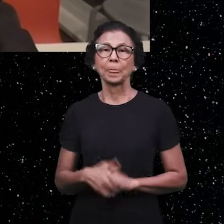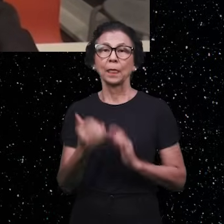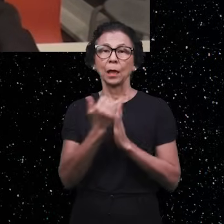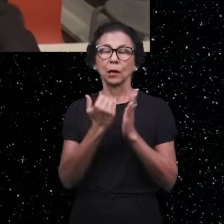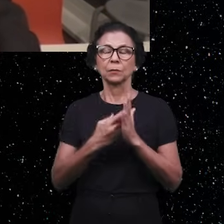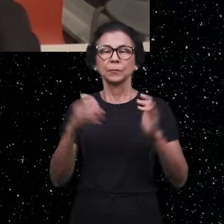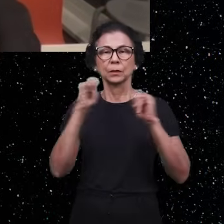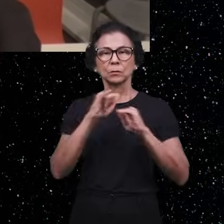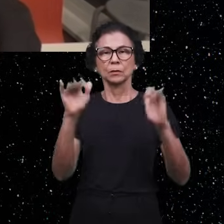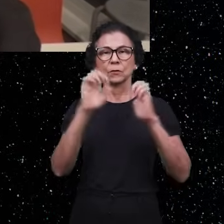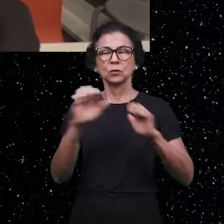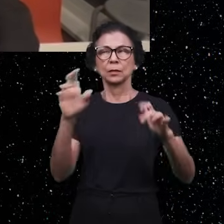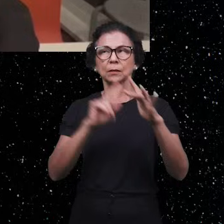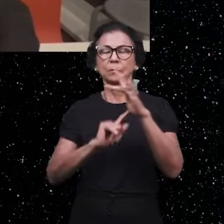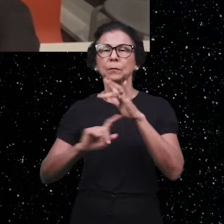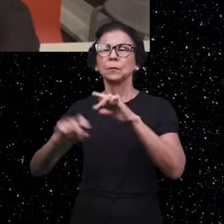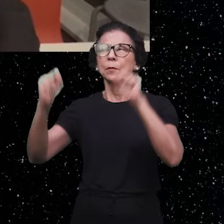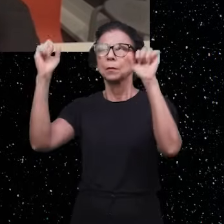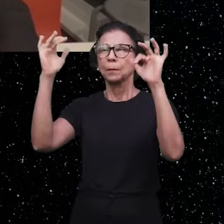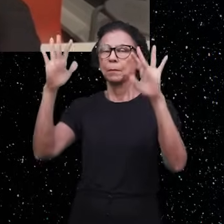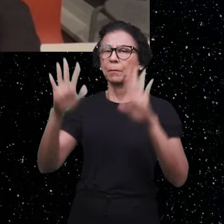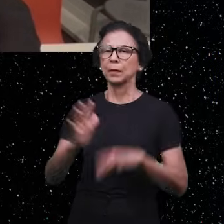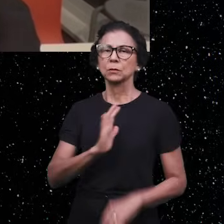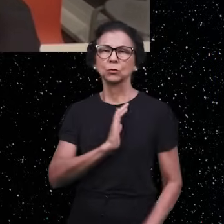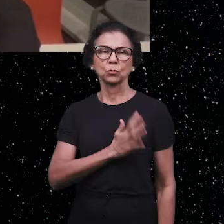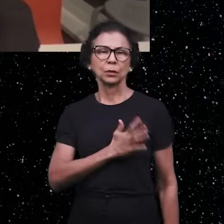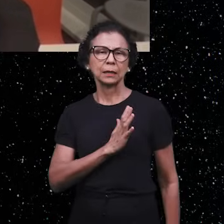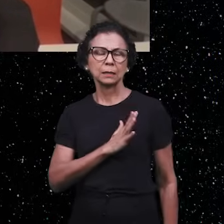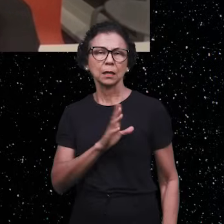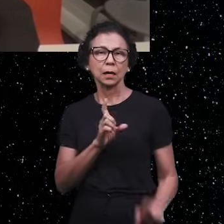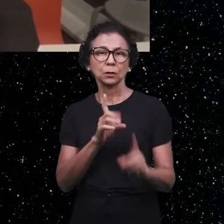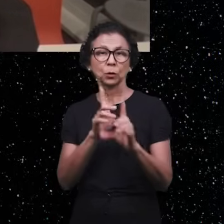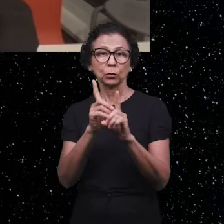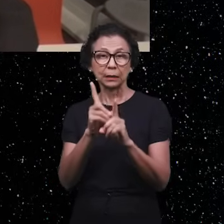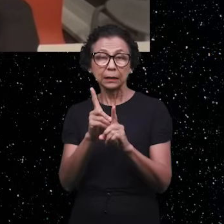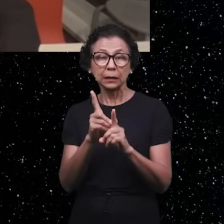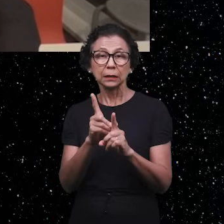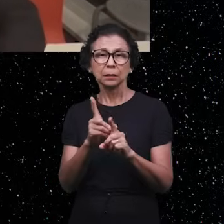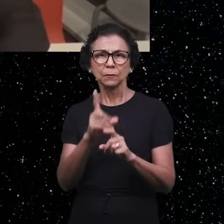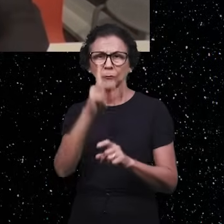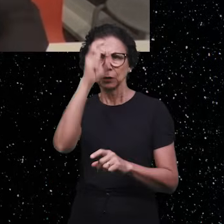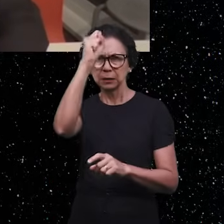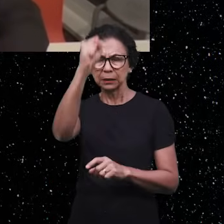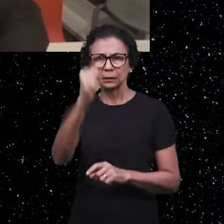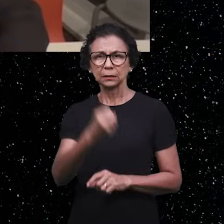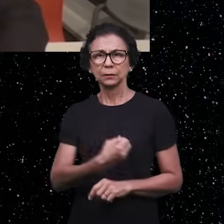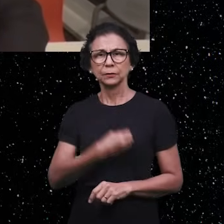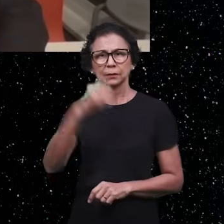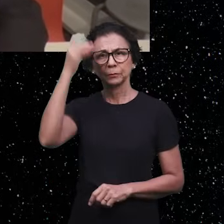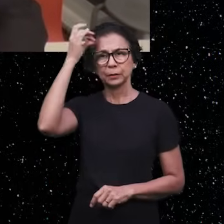para revelar a palavra do Senhor nos nossos corações, a doutrina que tem fortalecido as nossas vidas, né, Lili?